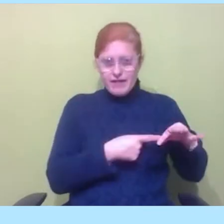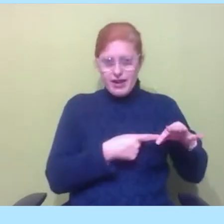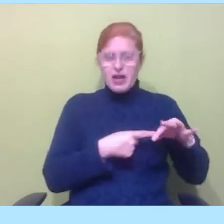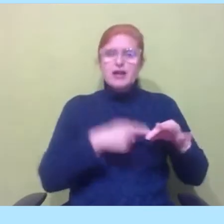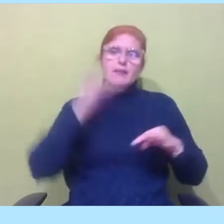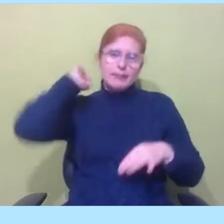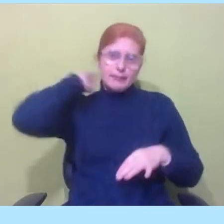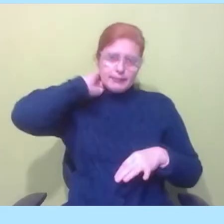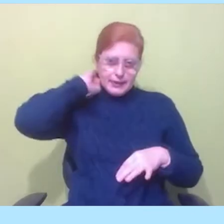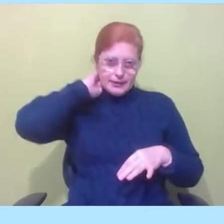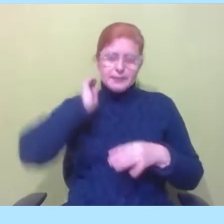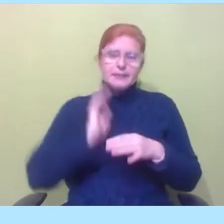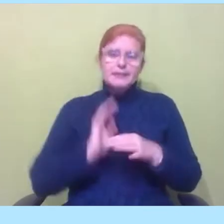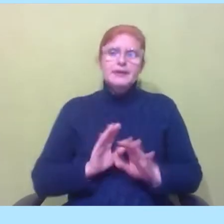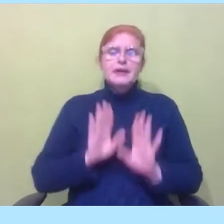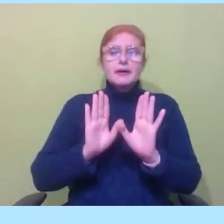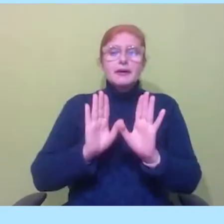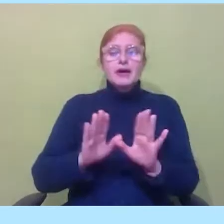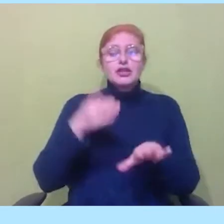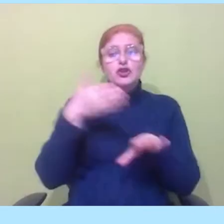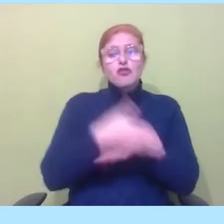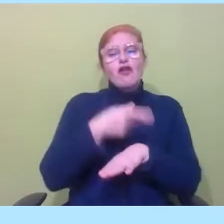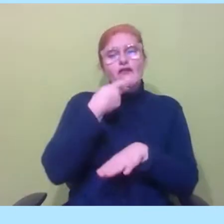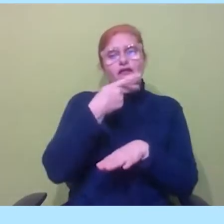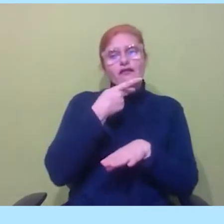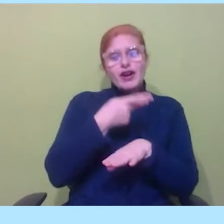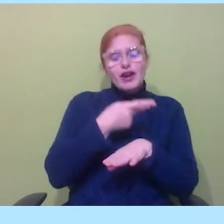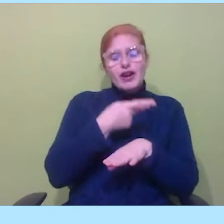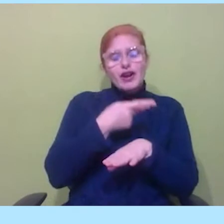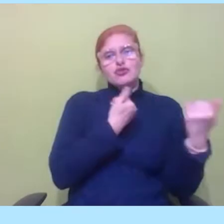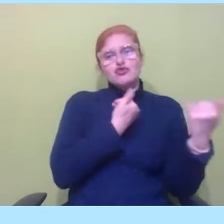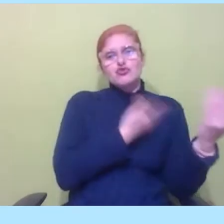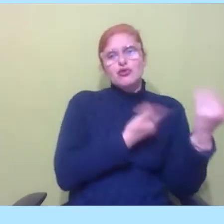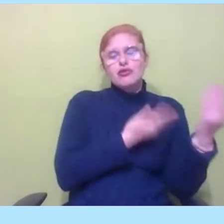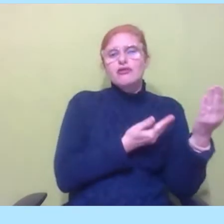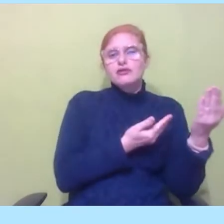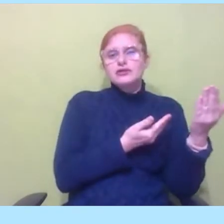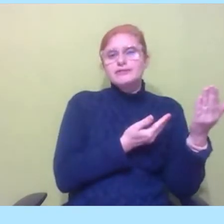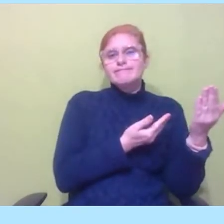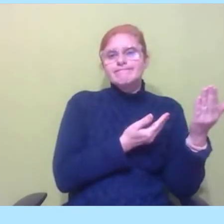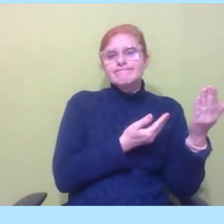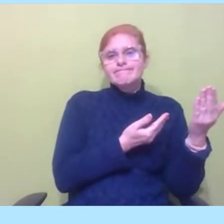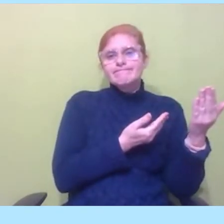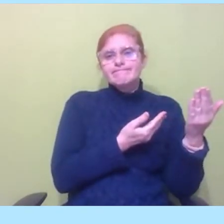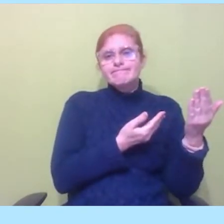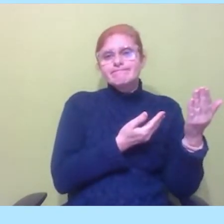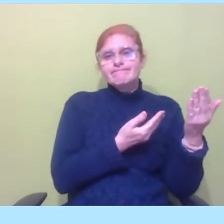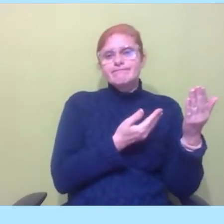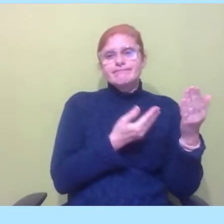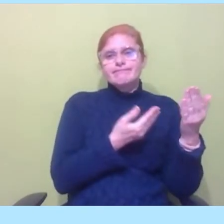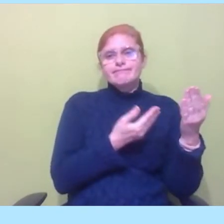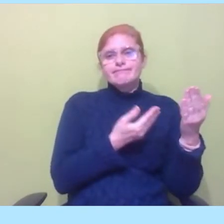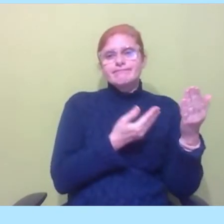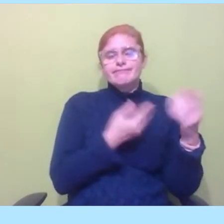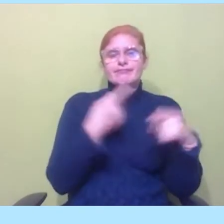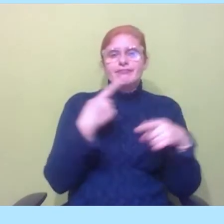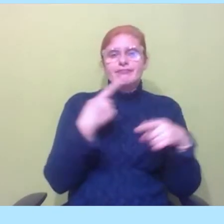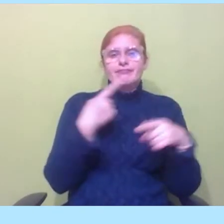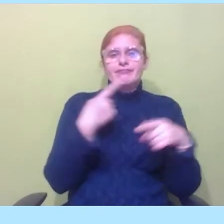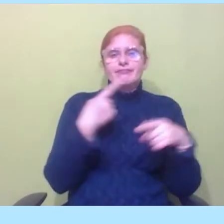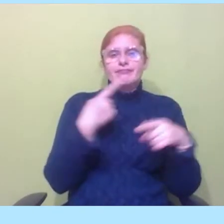como falar disso para essa juventude, quando para essa juventude a transgressão é justamente a